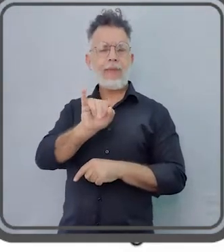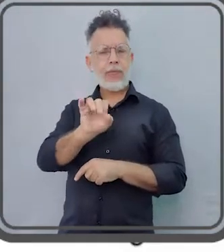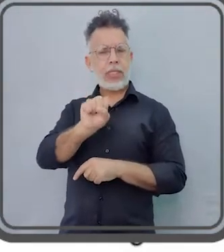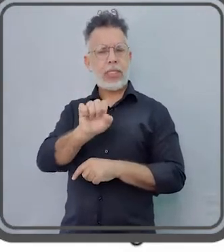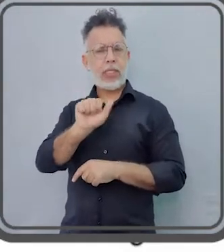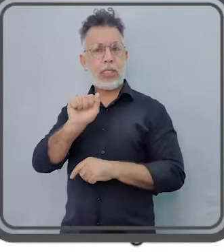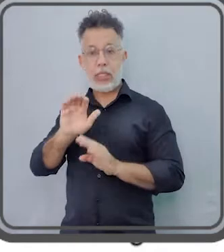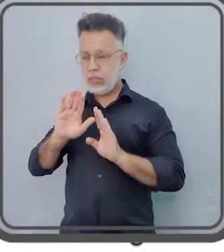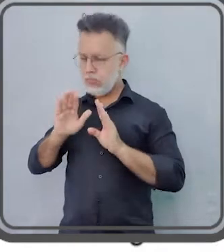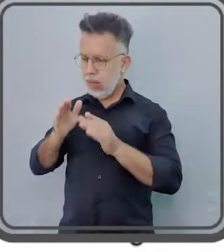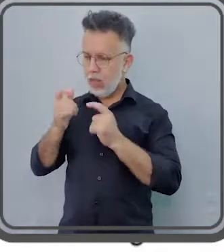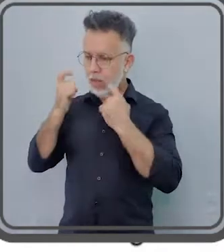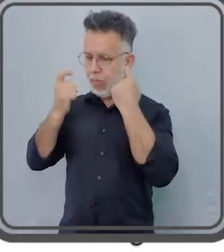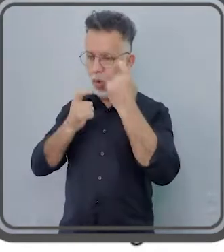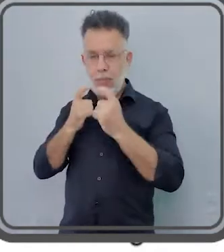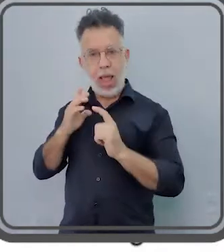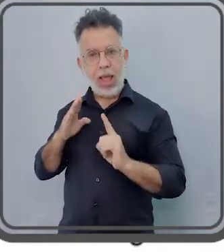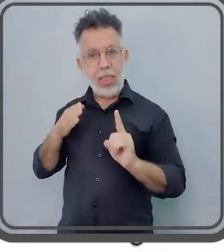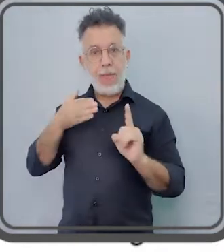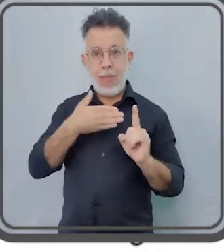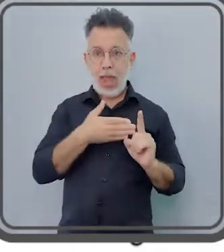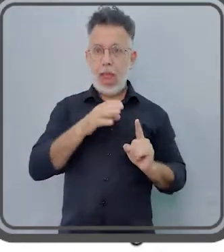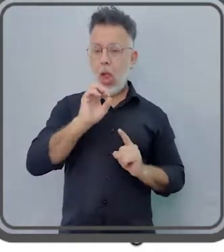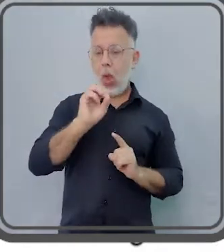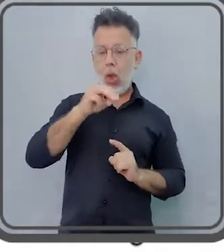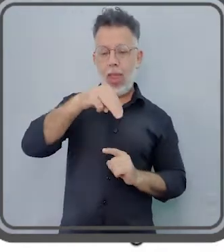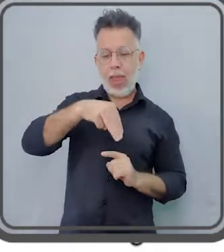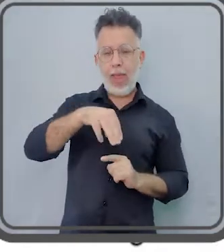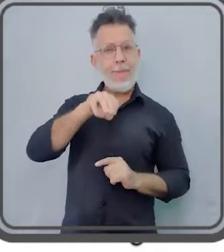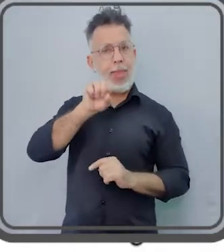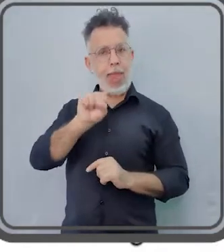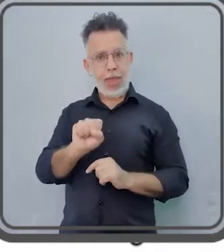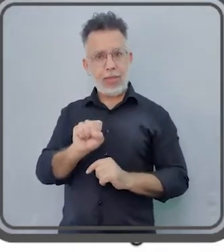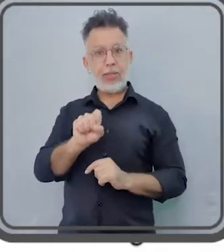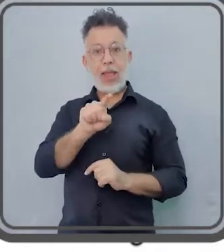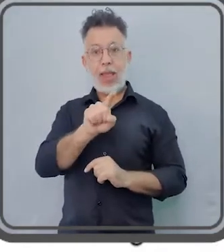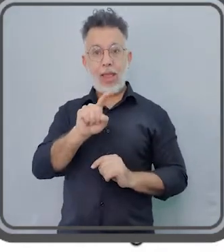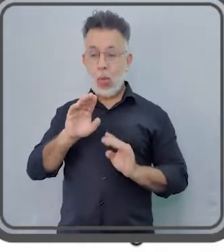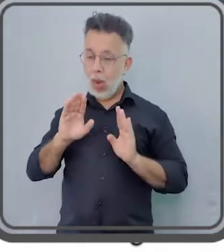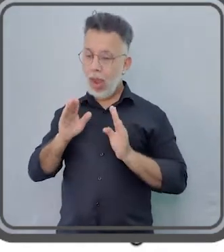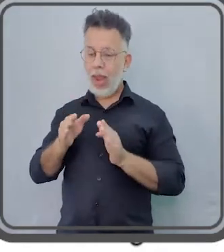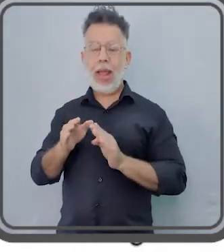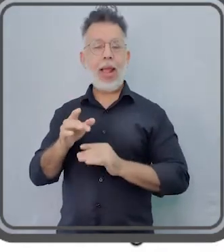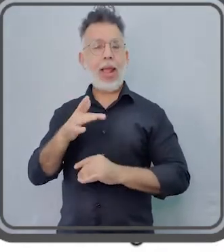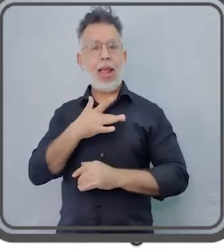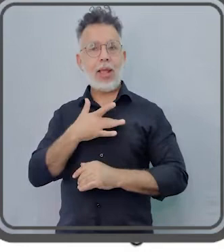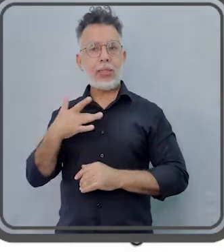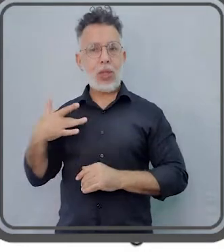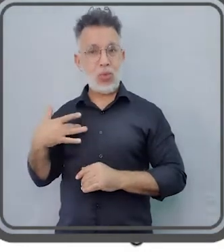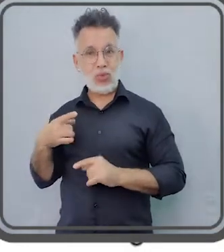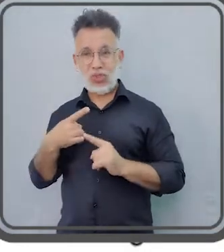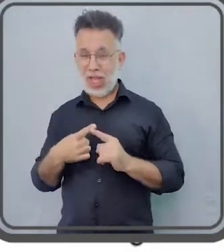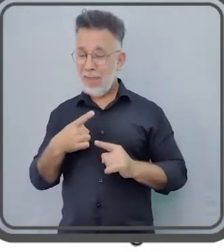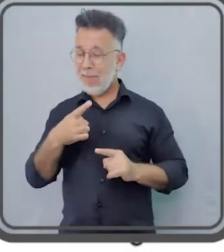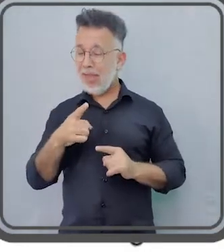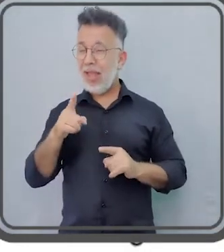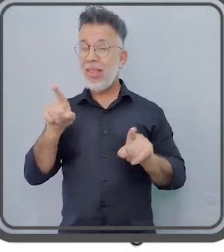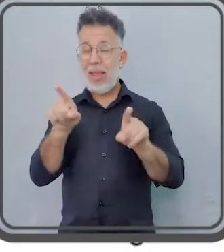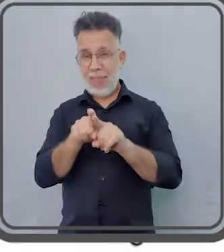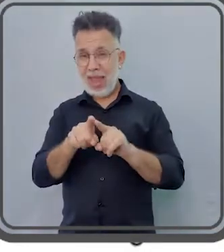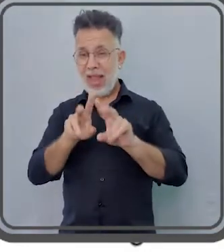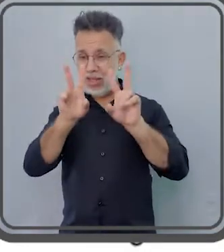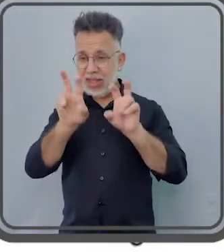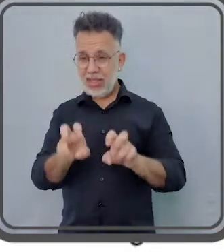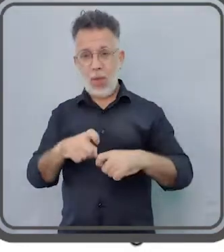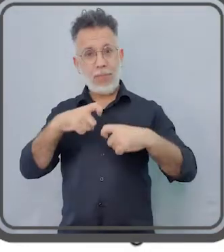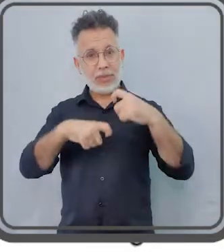da OMS em relação à saúde, que para a OMS essa percepção de sexualidade, ela passa tanto pela